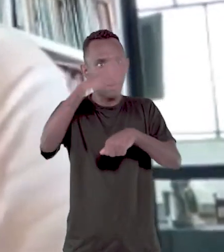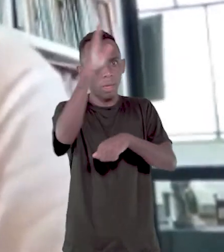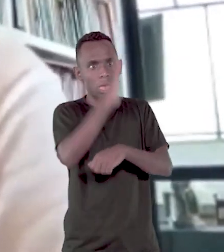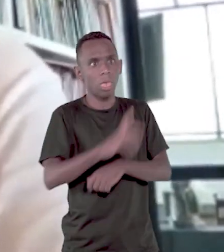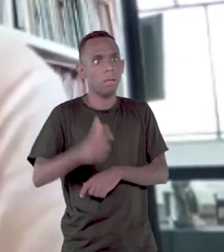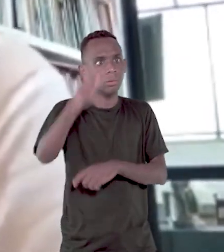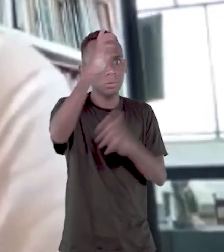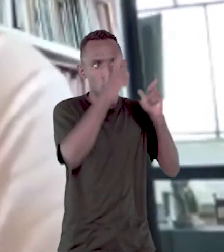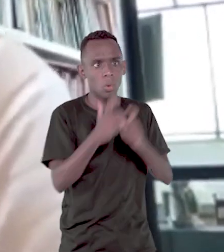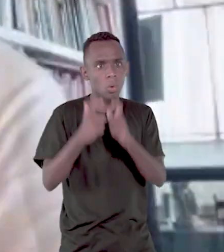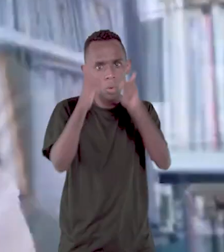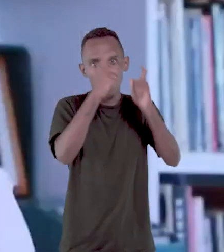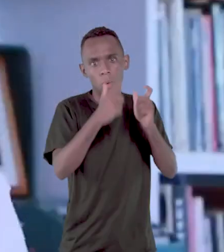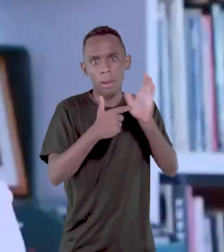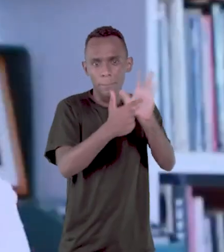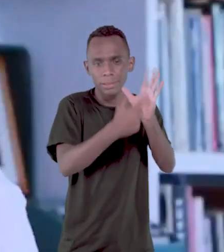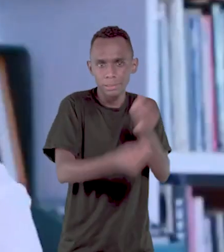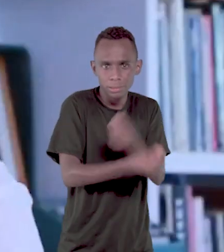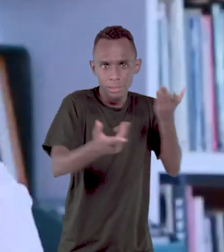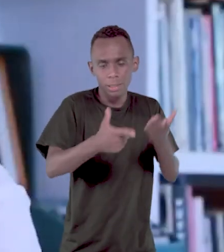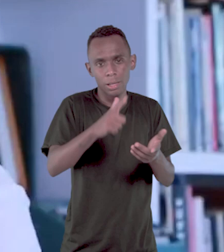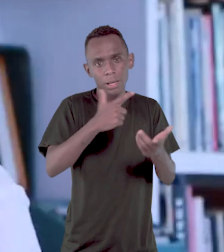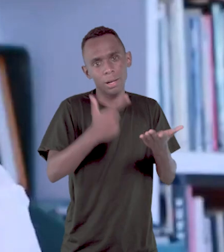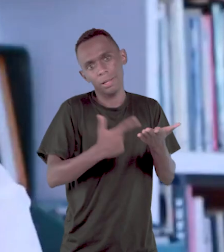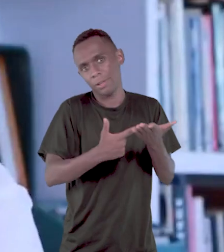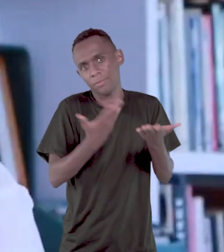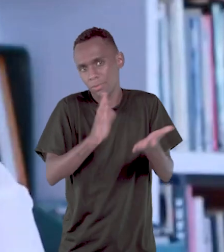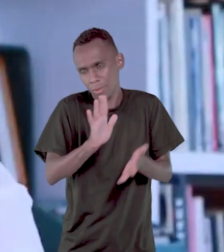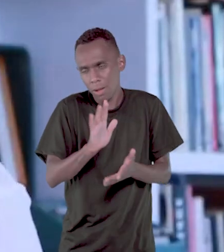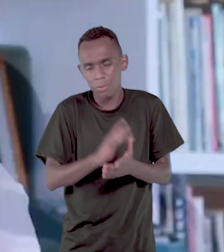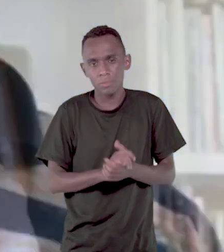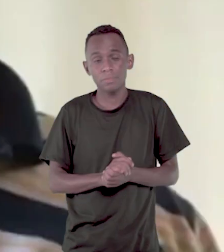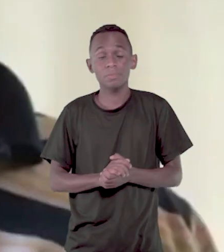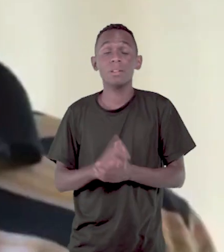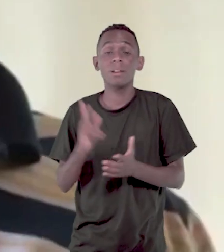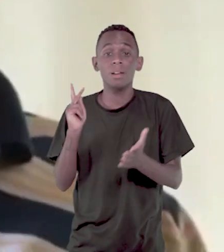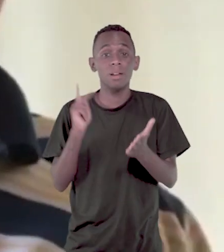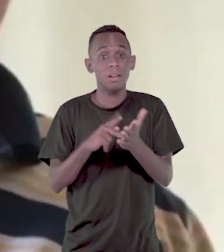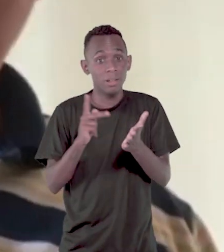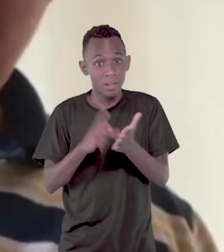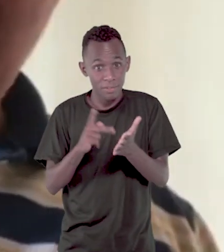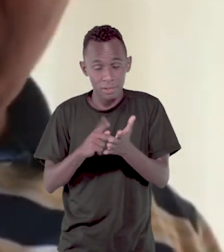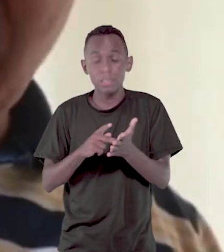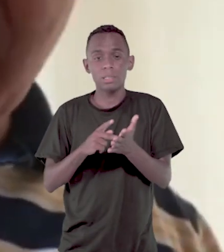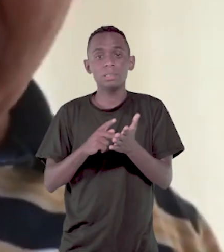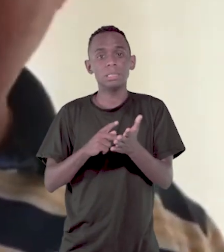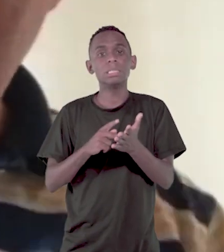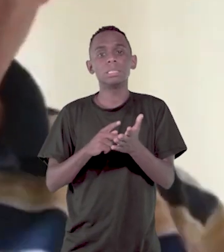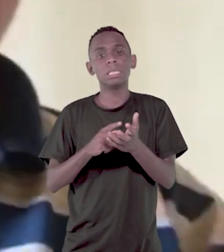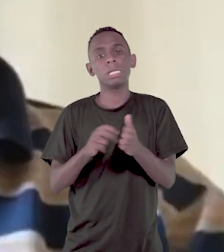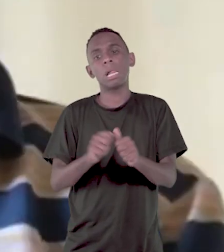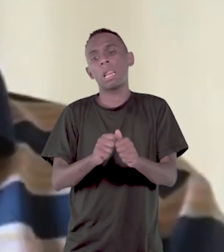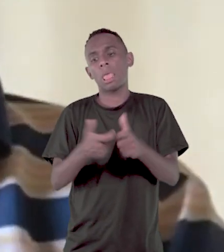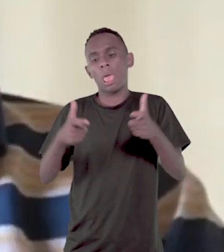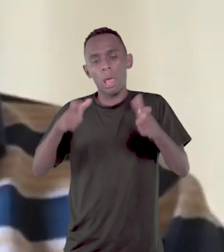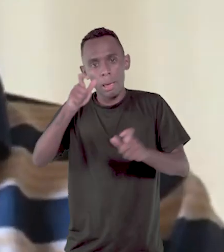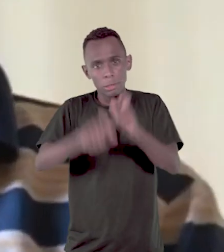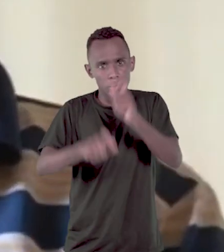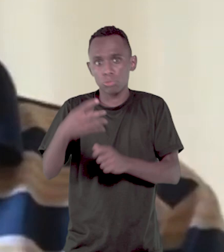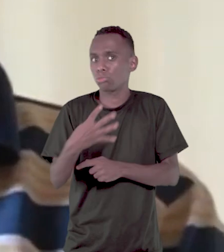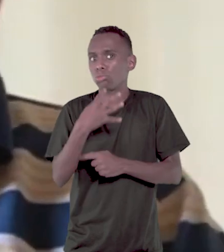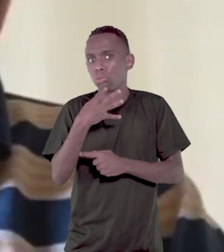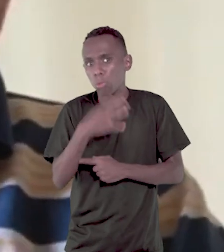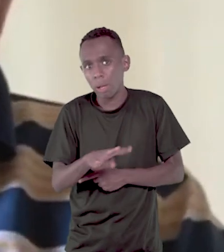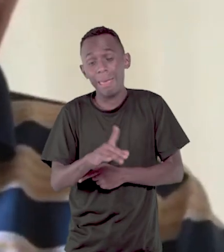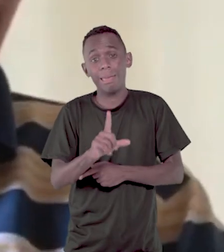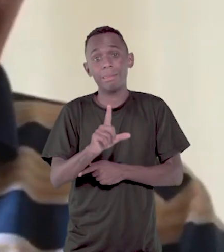livro. Pois é, mas essa é o que nós... Porque, assim, na verdade, né, Afonso, há muitas pessoas assim que não